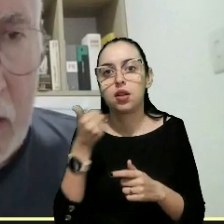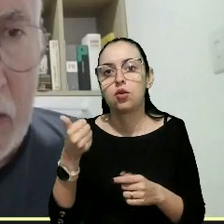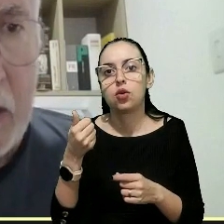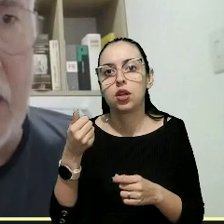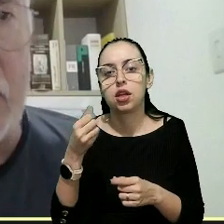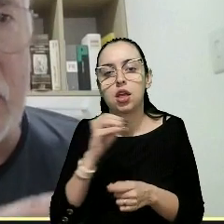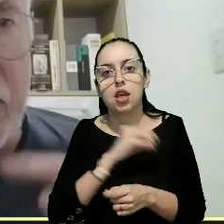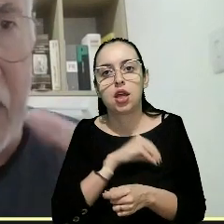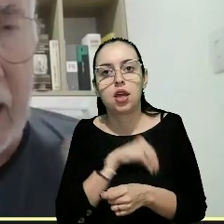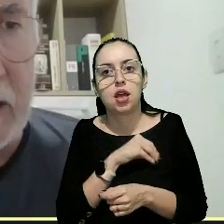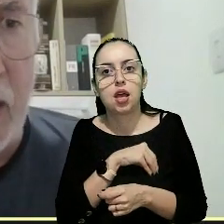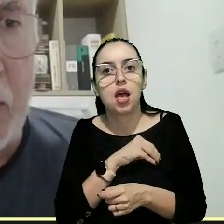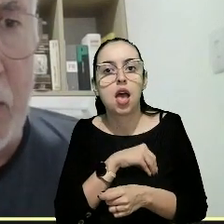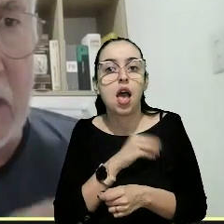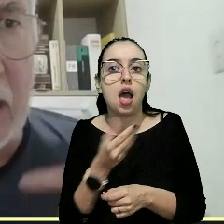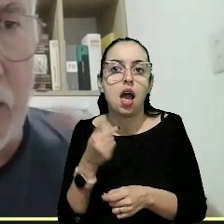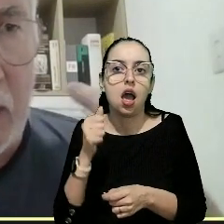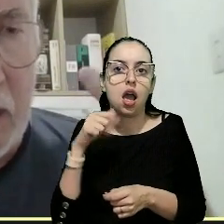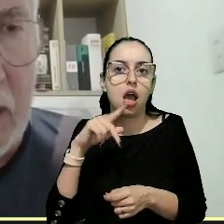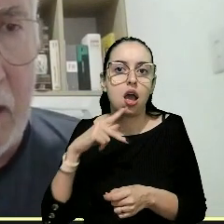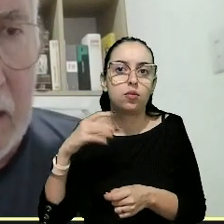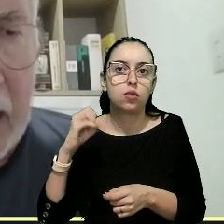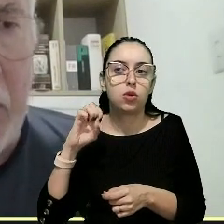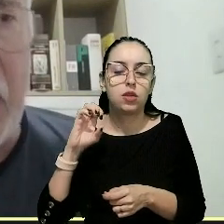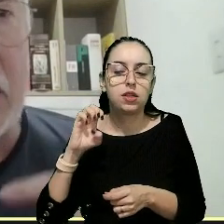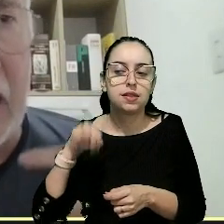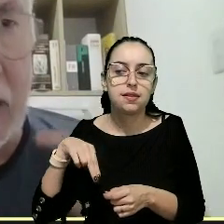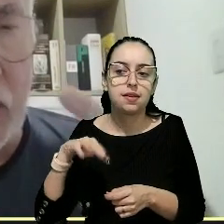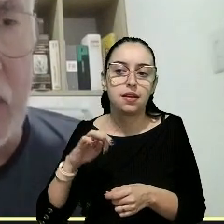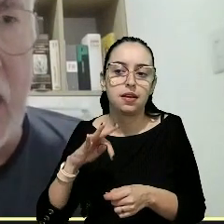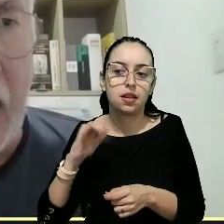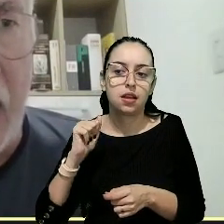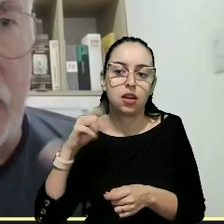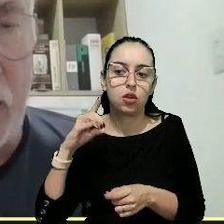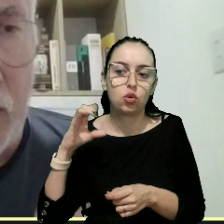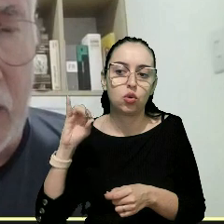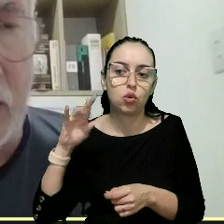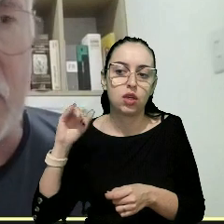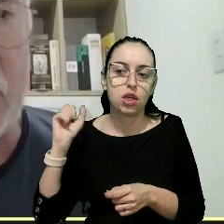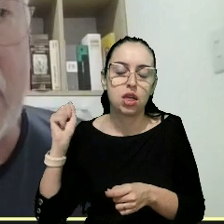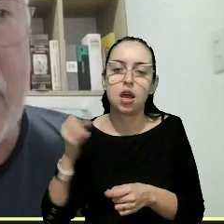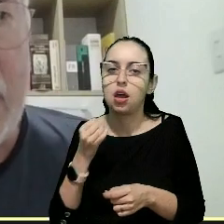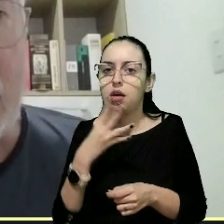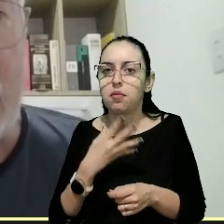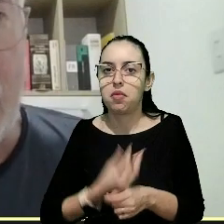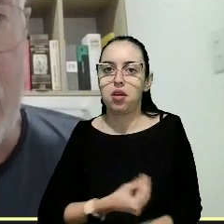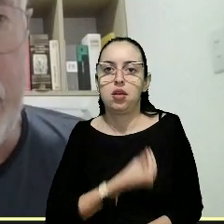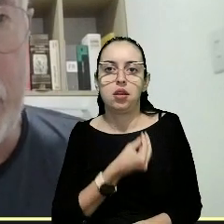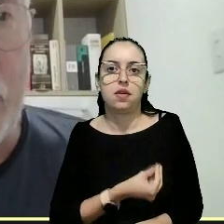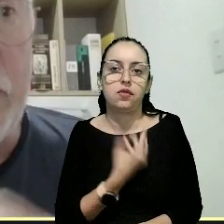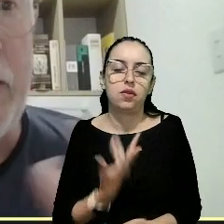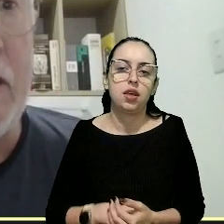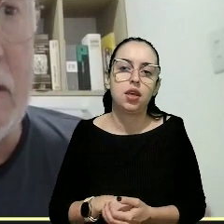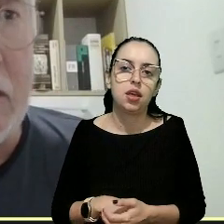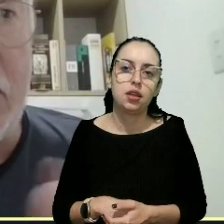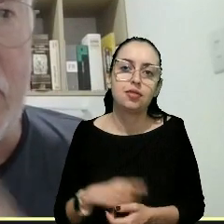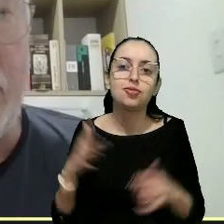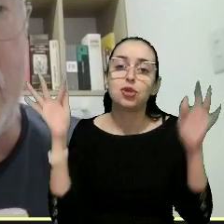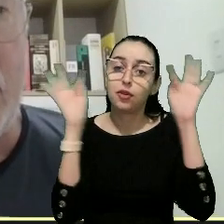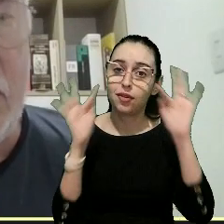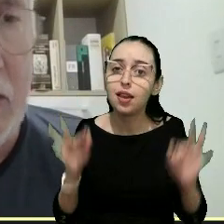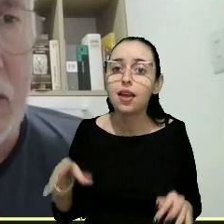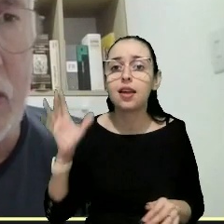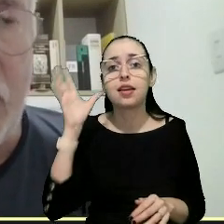serão em melhoria, inclusive em relação à aposentadoria, bem-estar social, tudo isso. Então, eu fico muito feliz